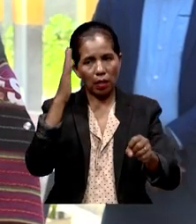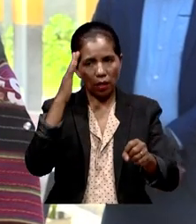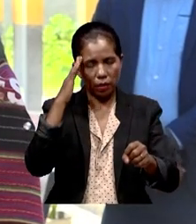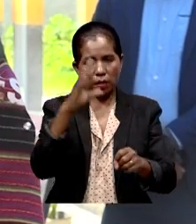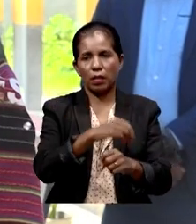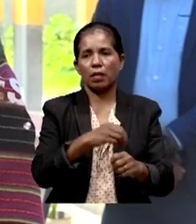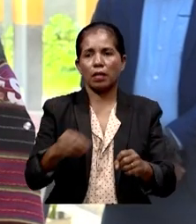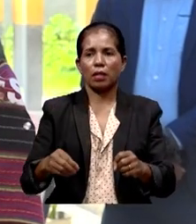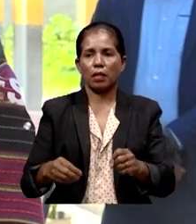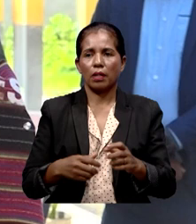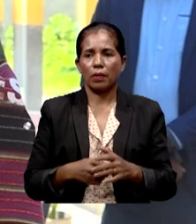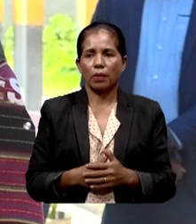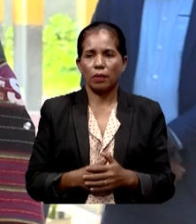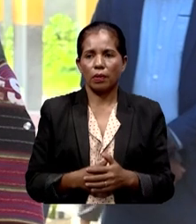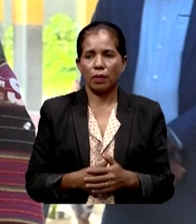nia